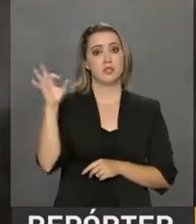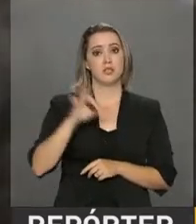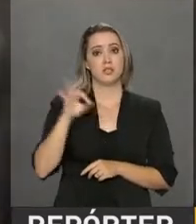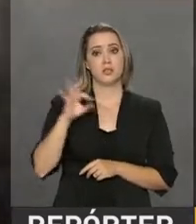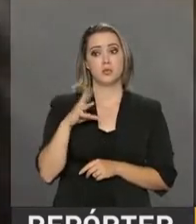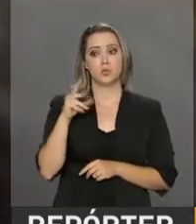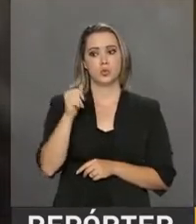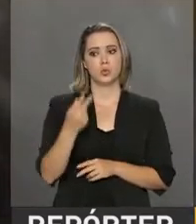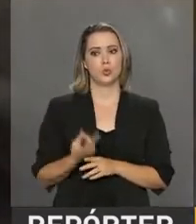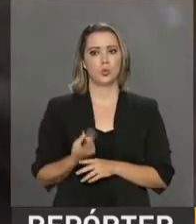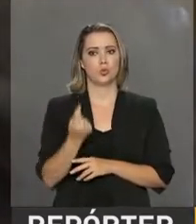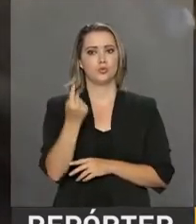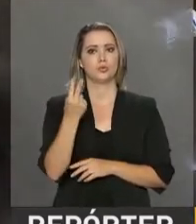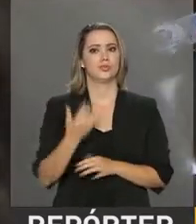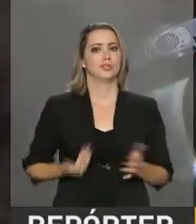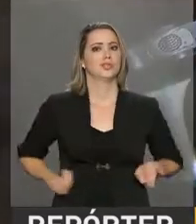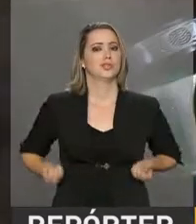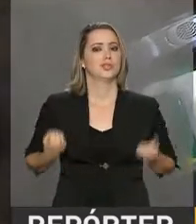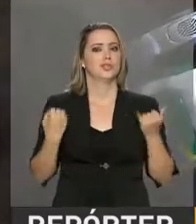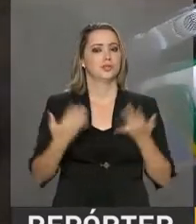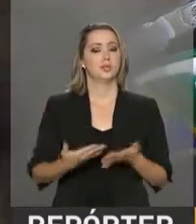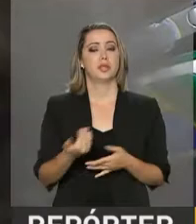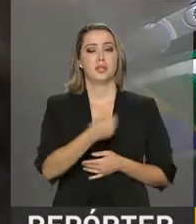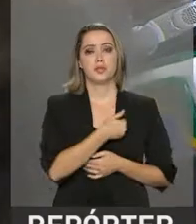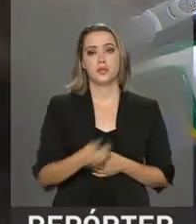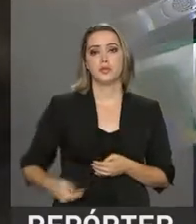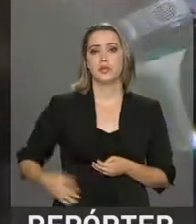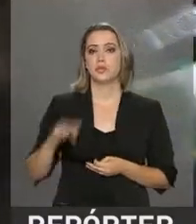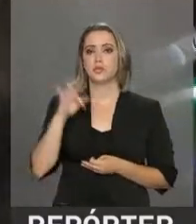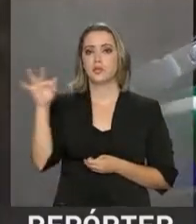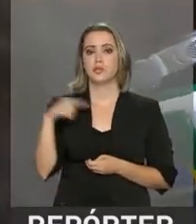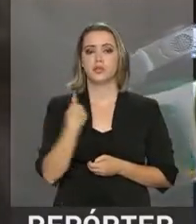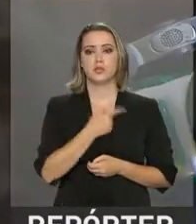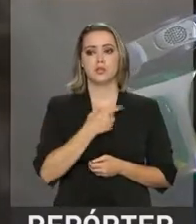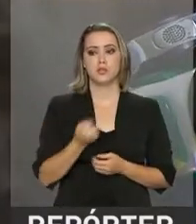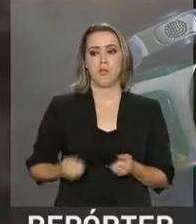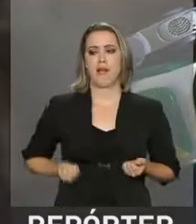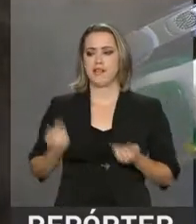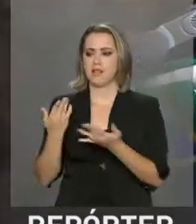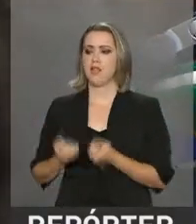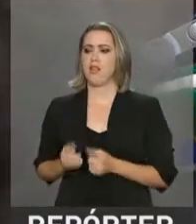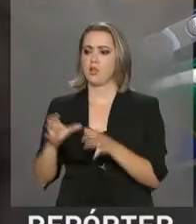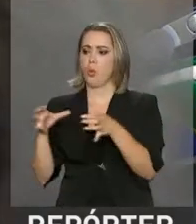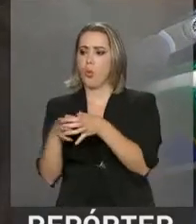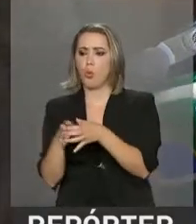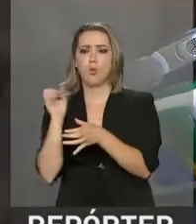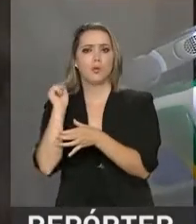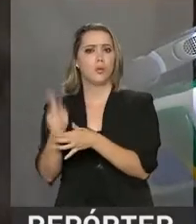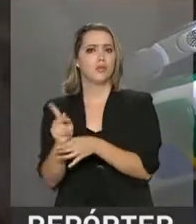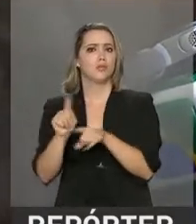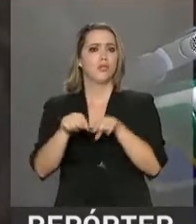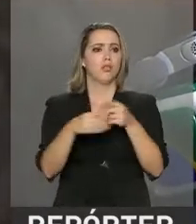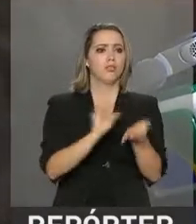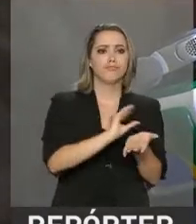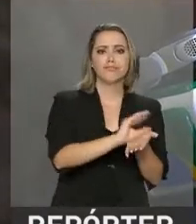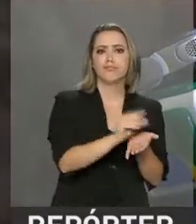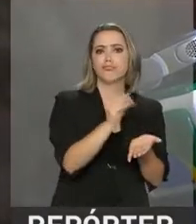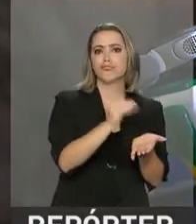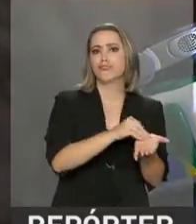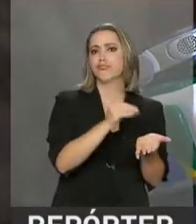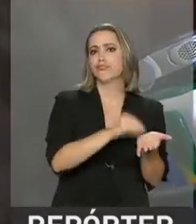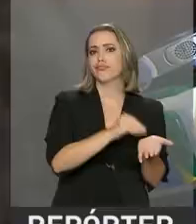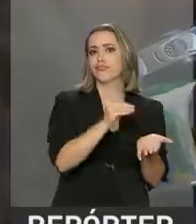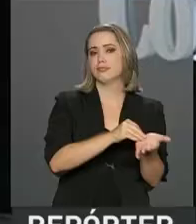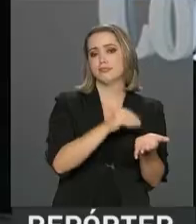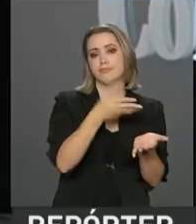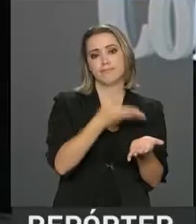do orçamento público federal. Então nós estamos gastando demais com Previdência e muito pouco com investimento, com educação